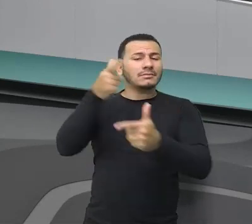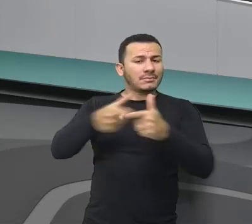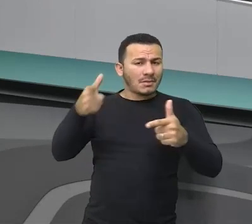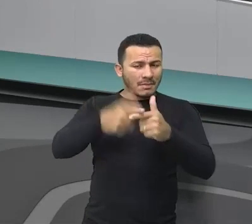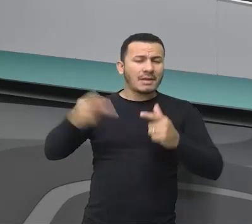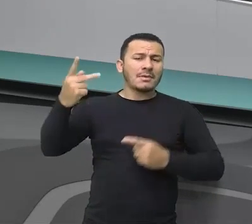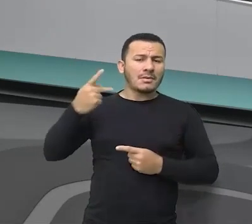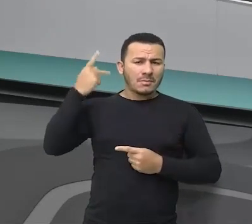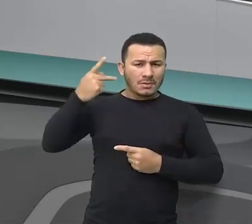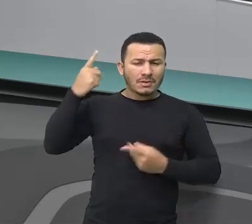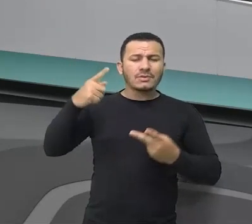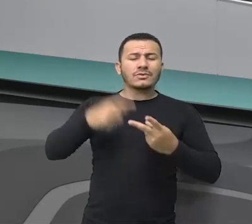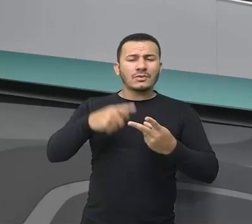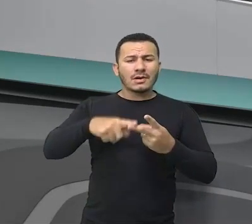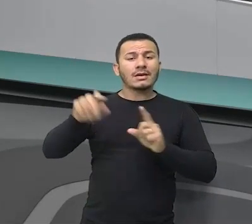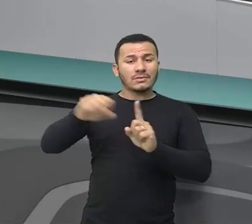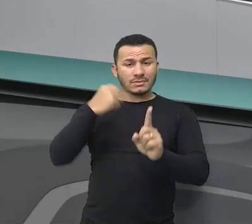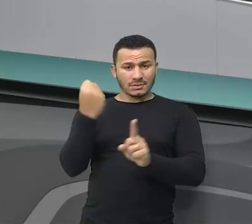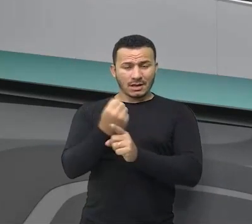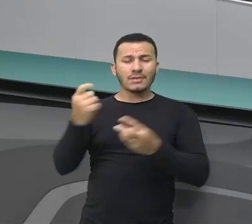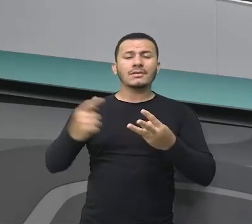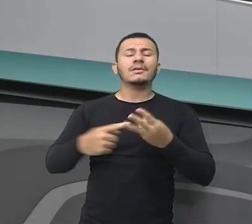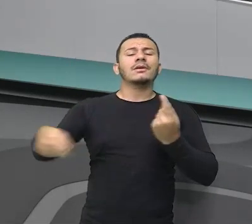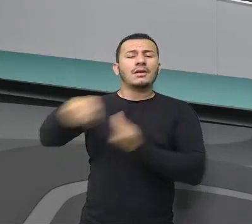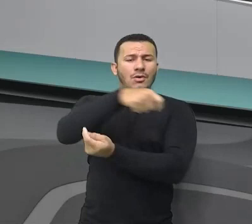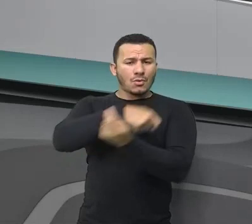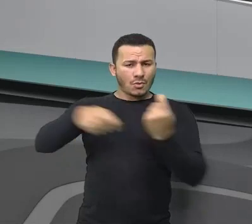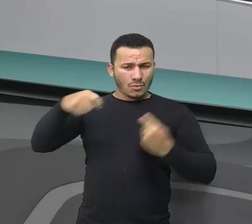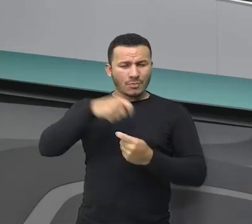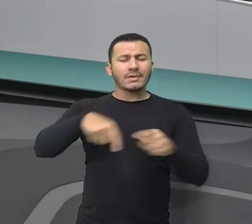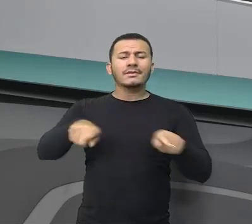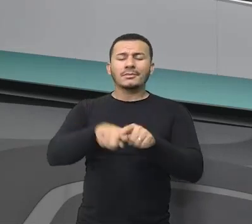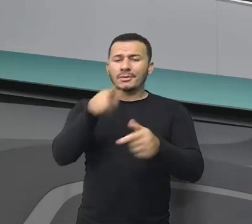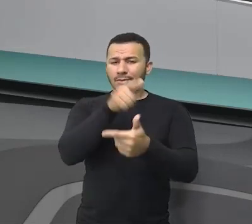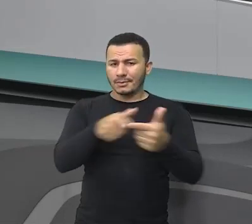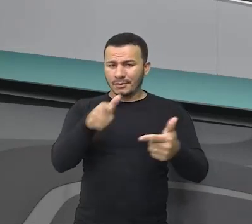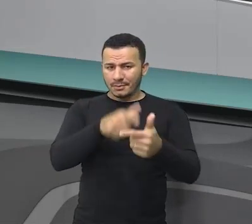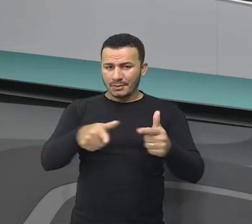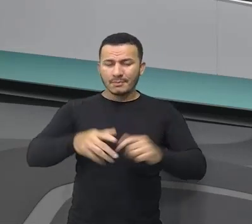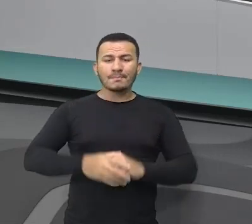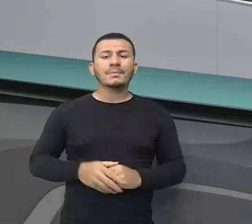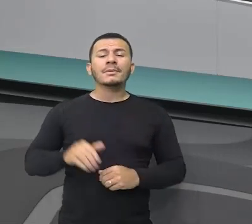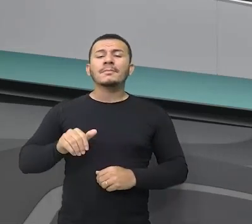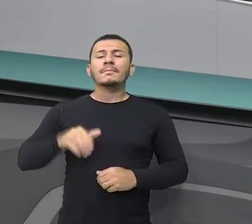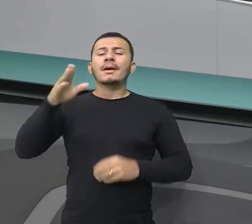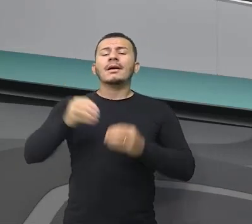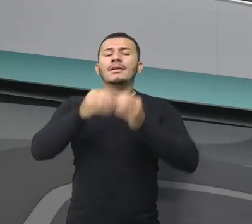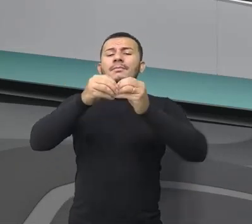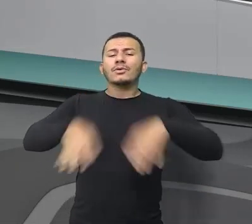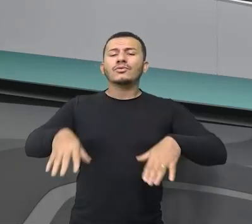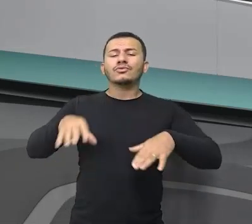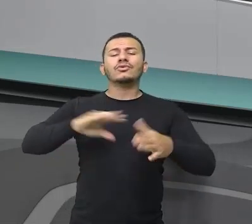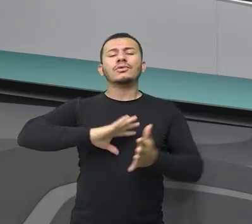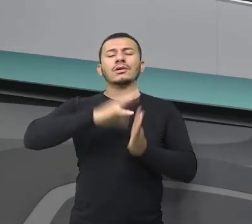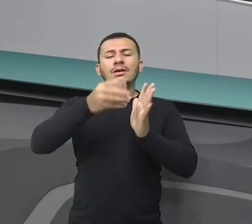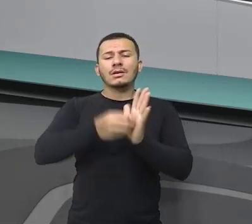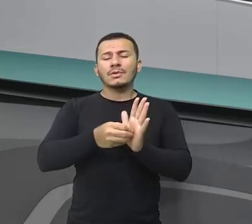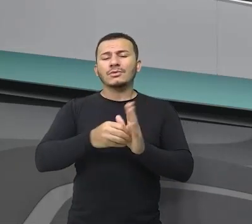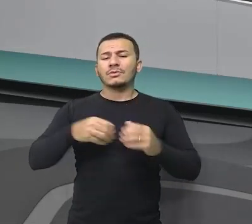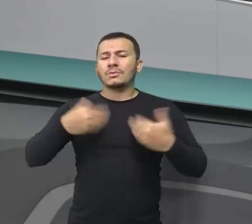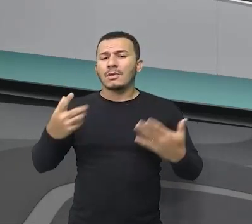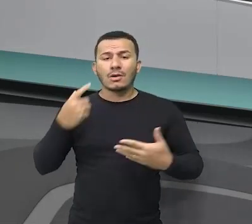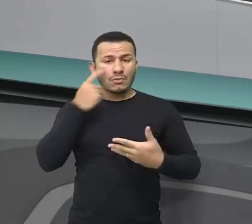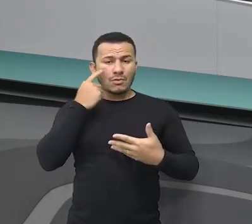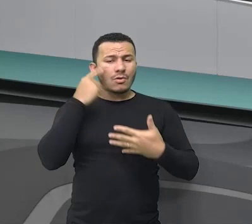E aqui, mais abaixo, ele ressalta quais são as atividades que têm ameaçado a floresta.